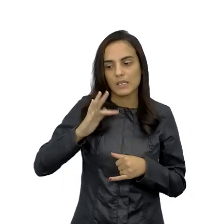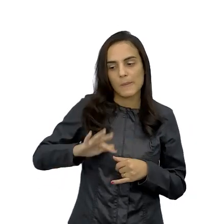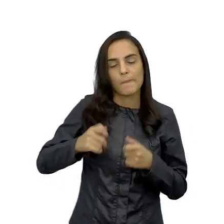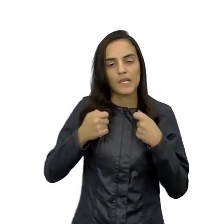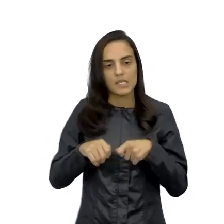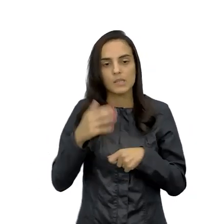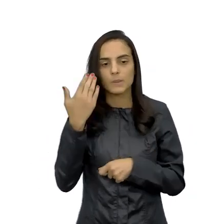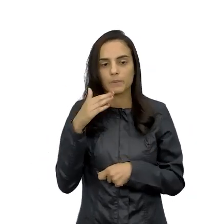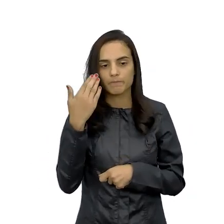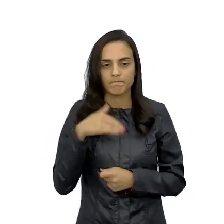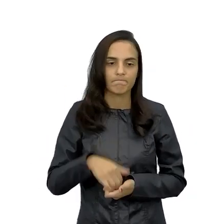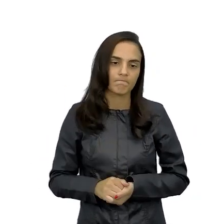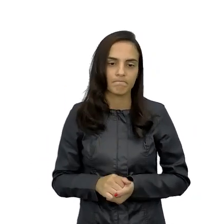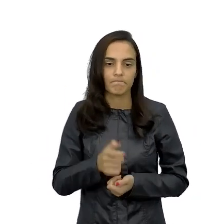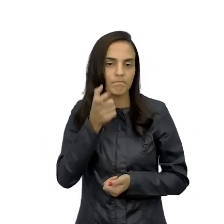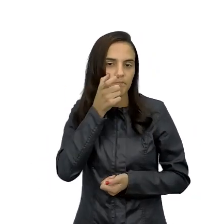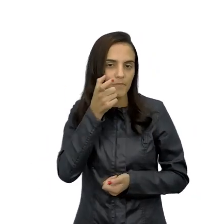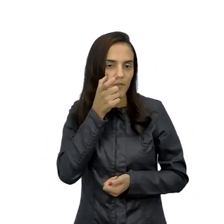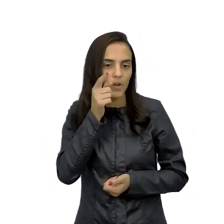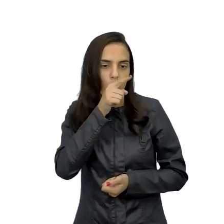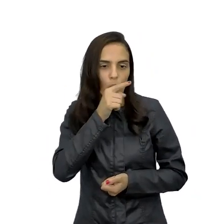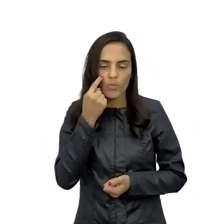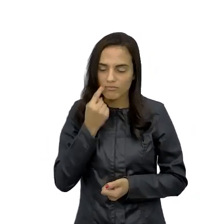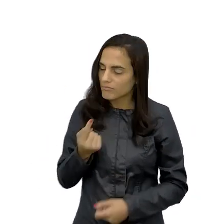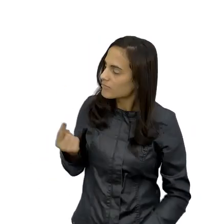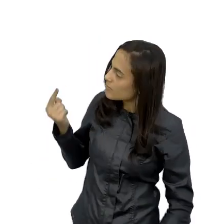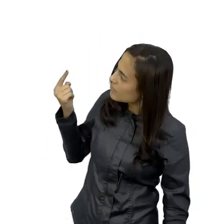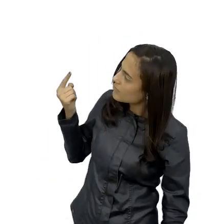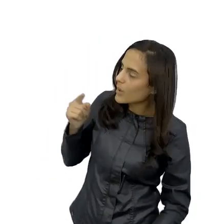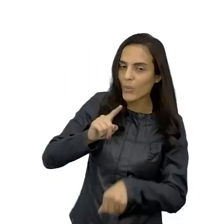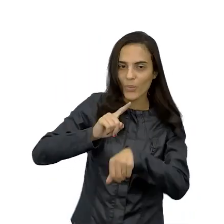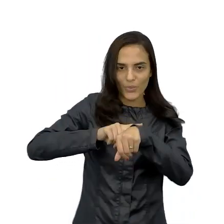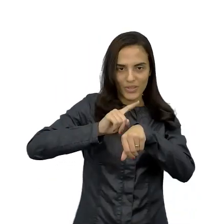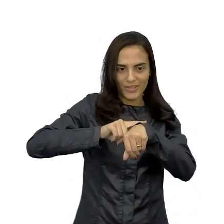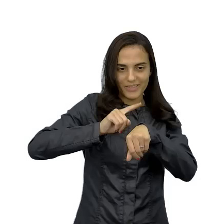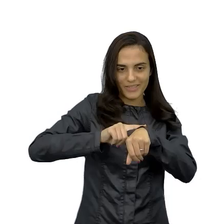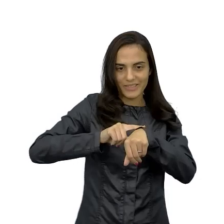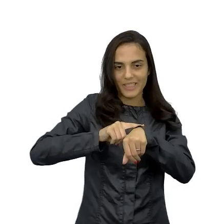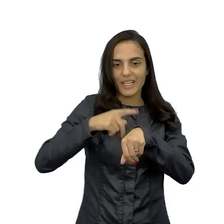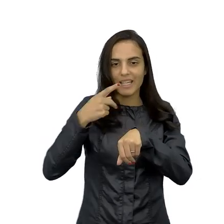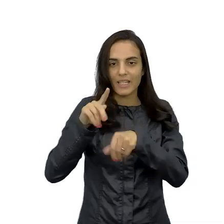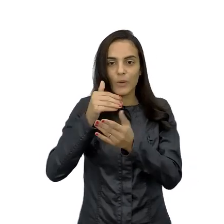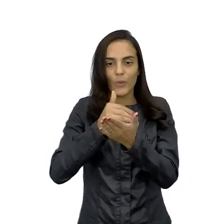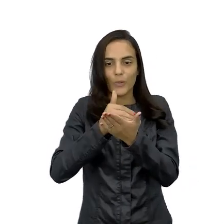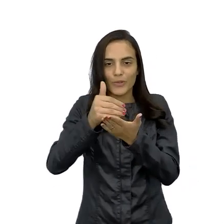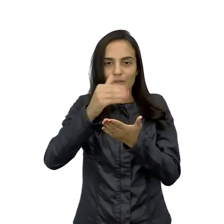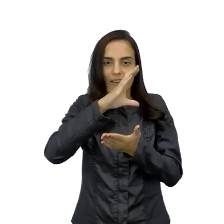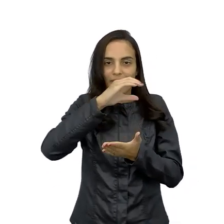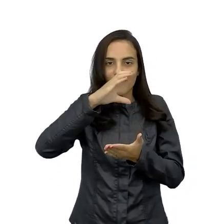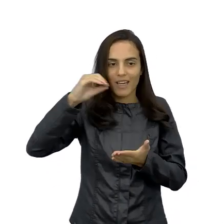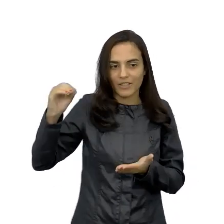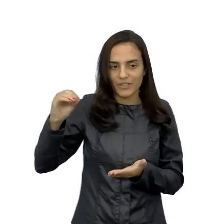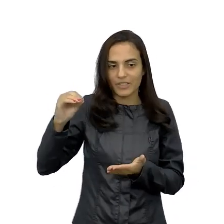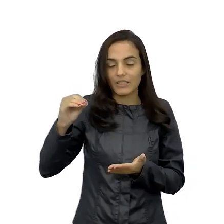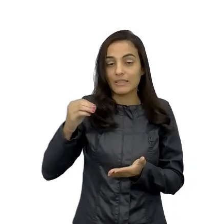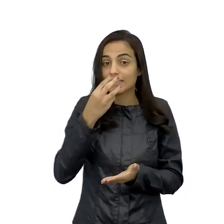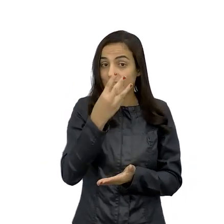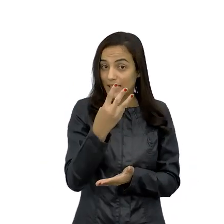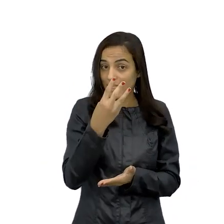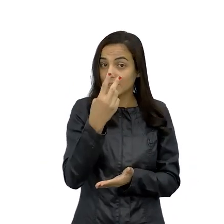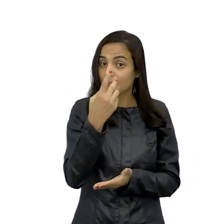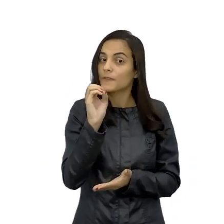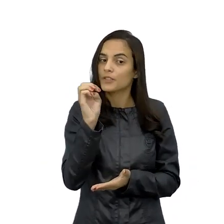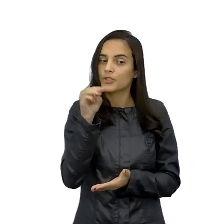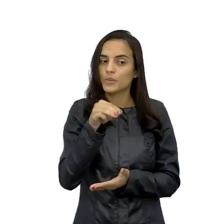conectar. Observar o relógio, né, que o horário em que Alexandre começou a sua viagem, e a viagem dele durou 3 horas e